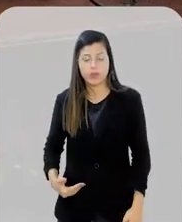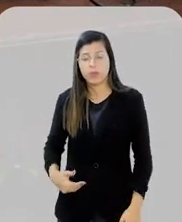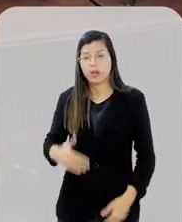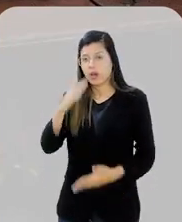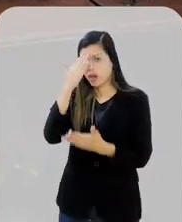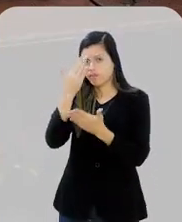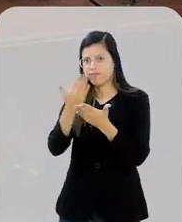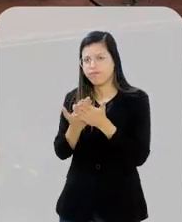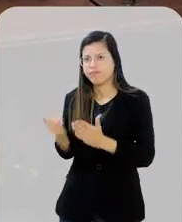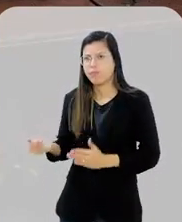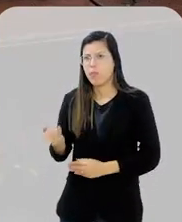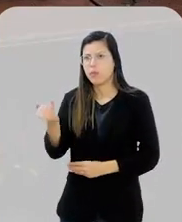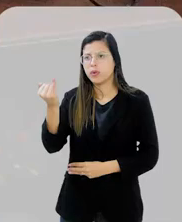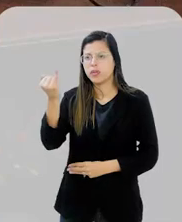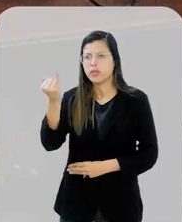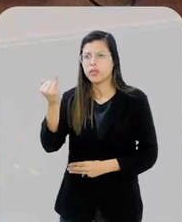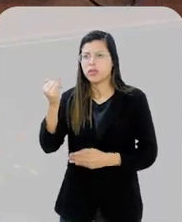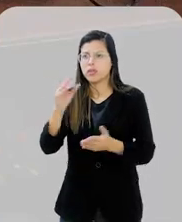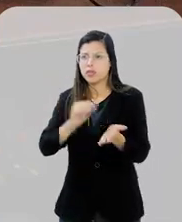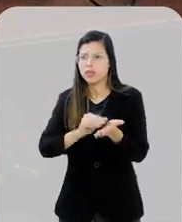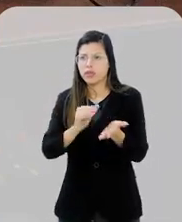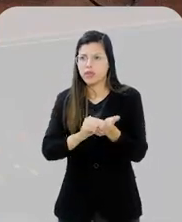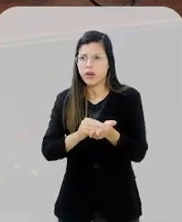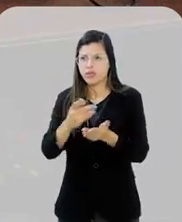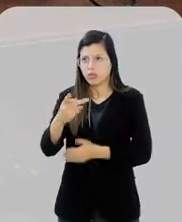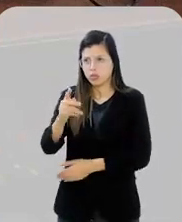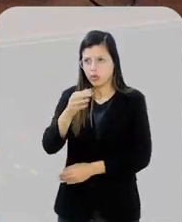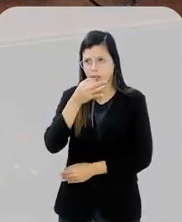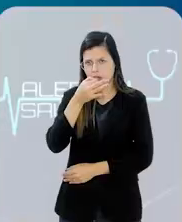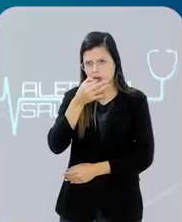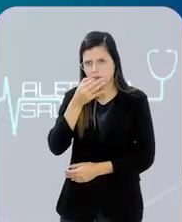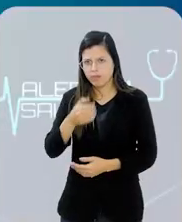são importantes nesse sentido e que faltam, na sua opinião?